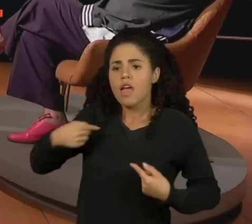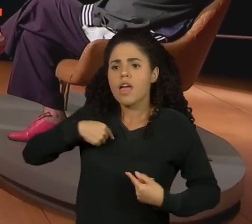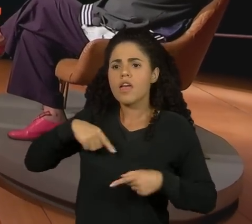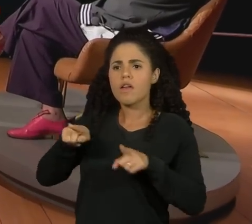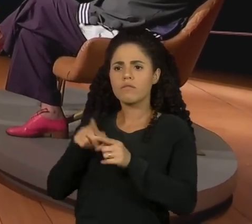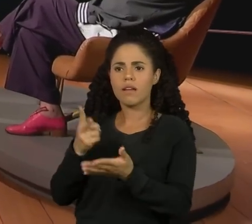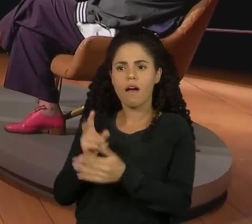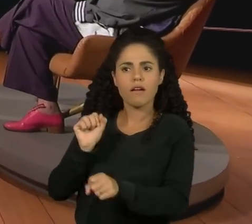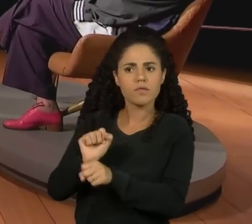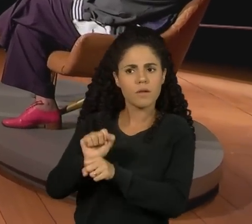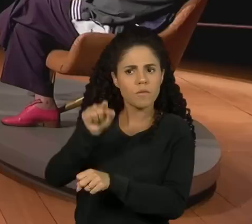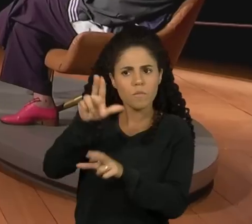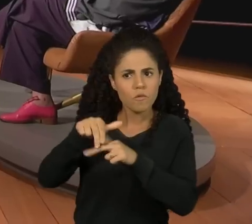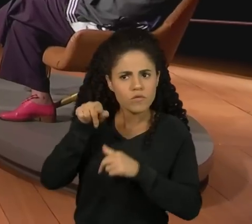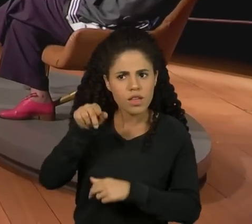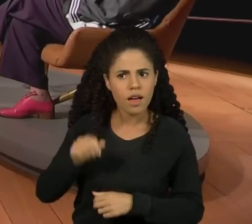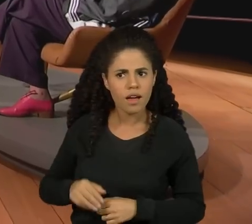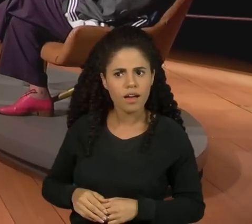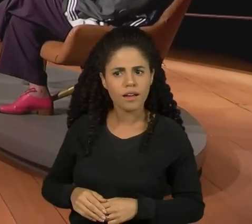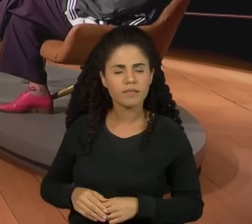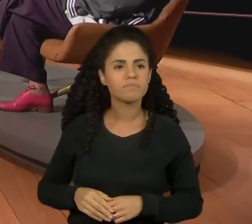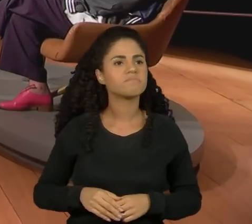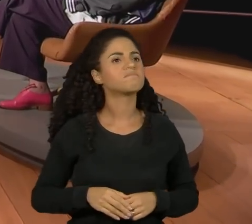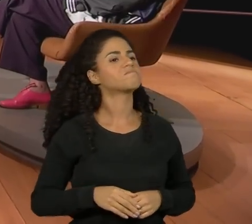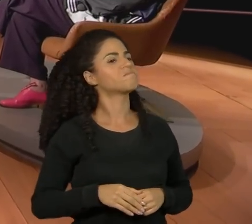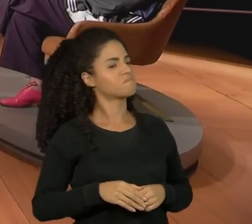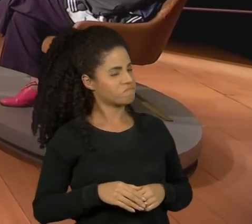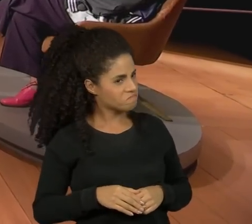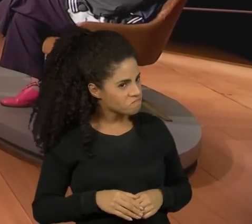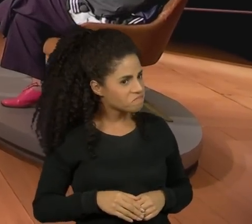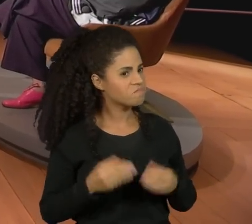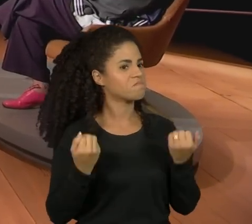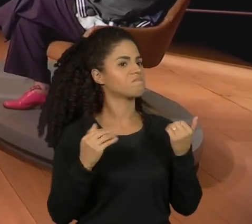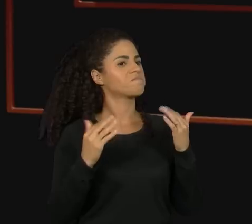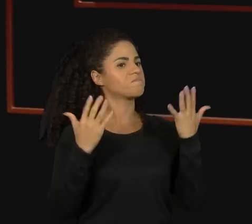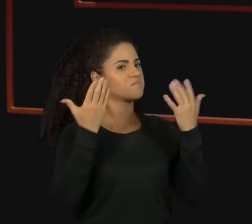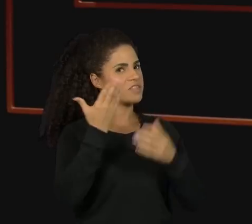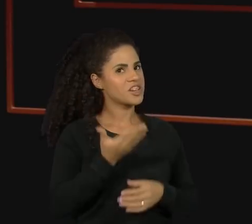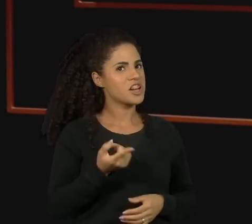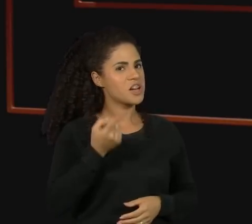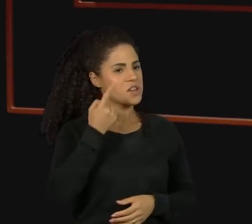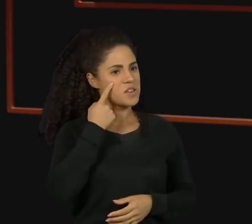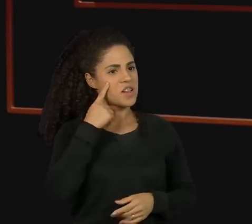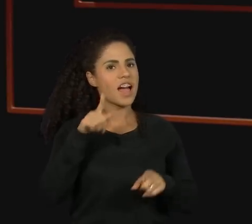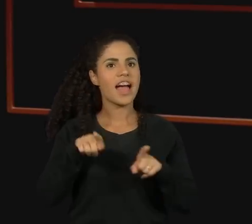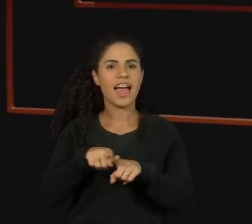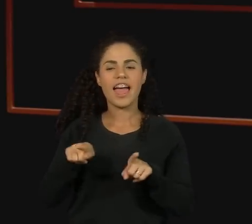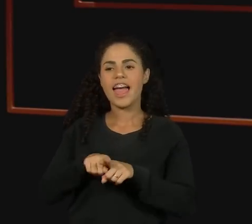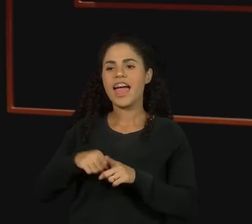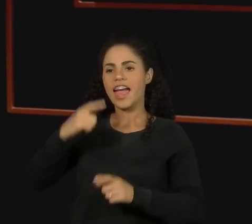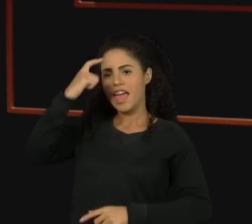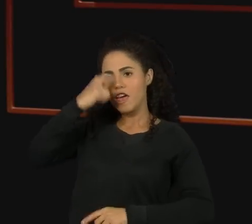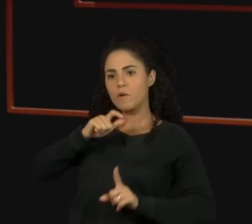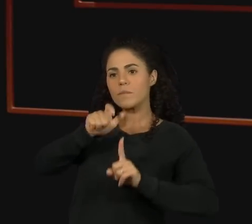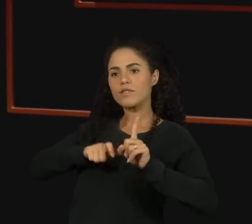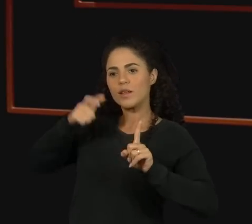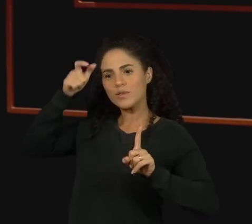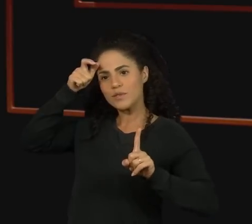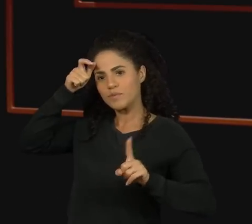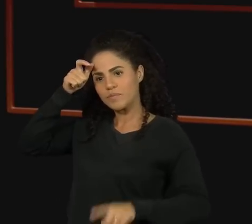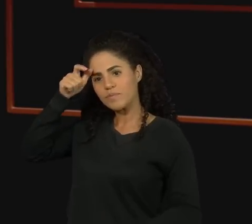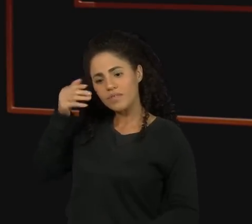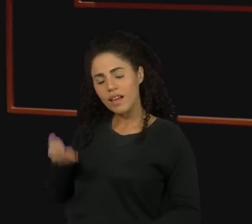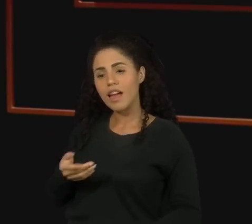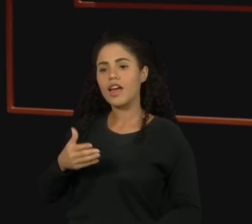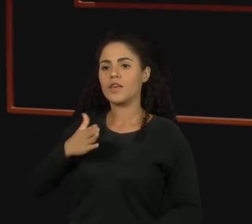te esperei. É o Fajala, ator ali. Eu fazia o Lúcifer, João Paulo Mendonça,